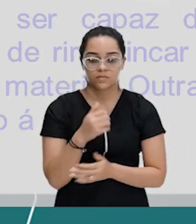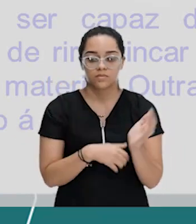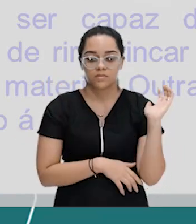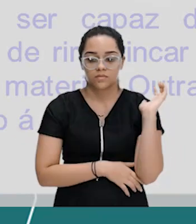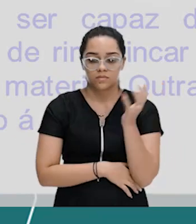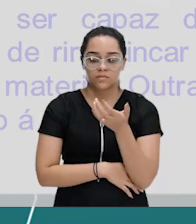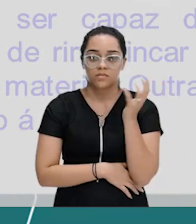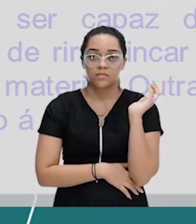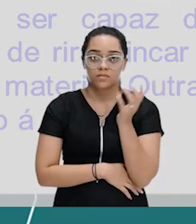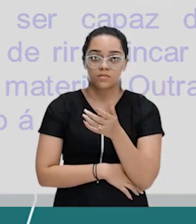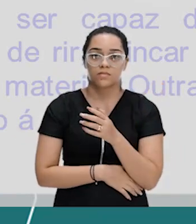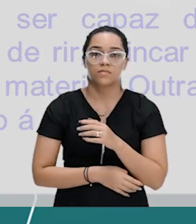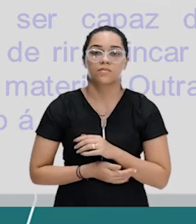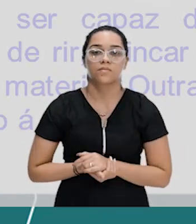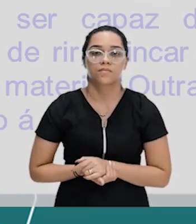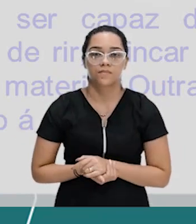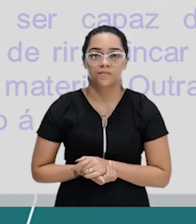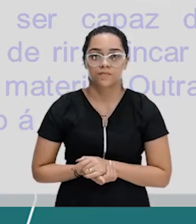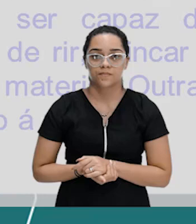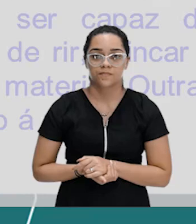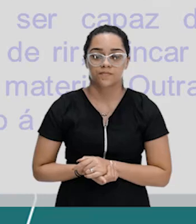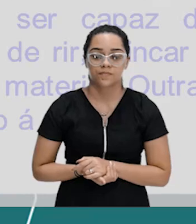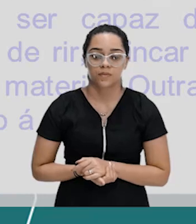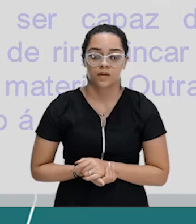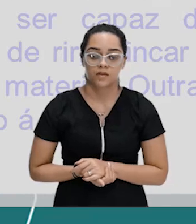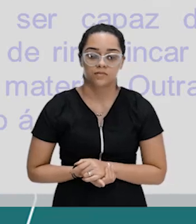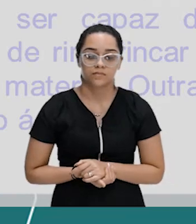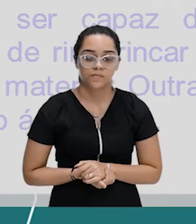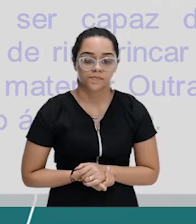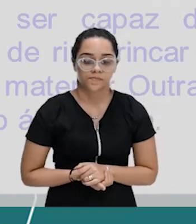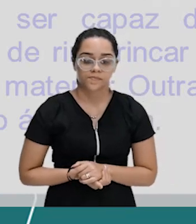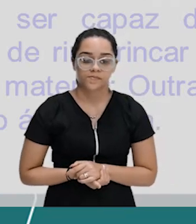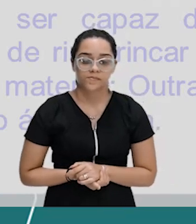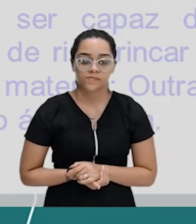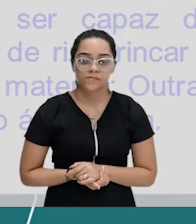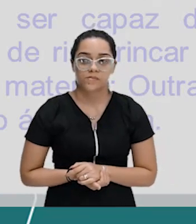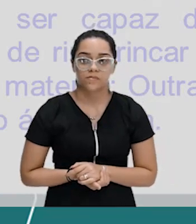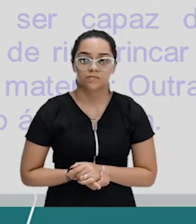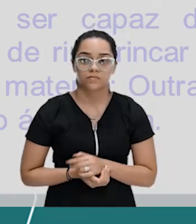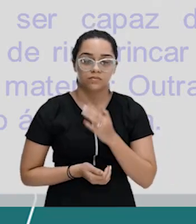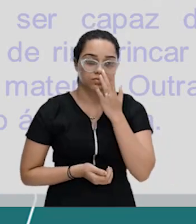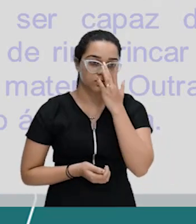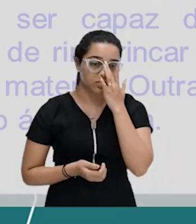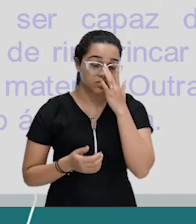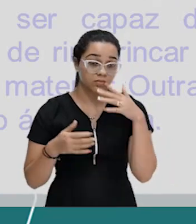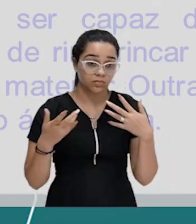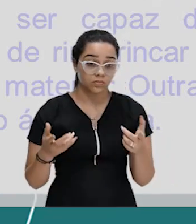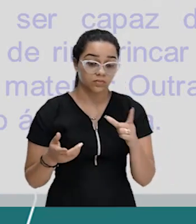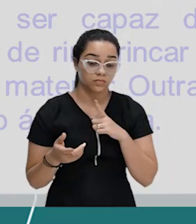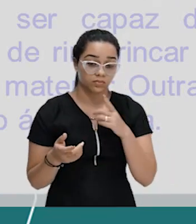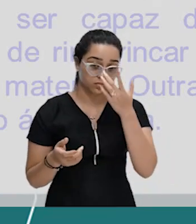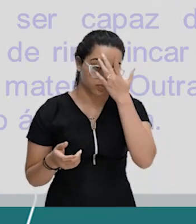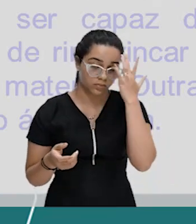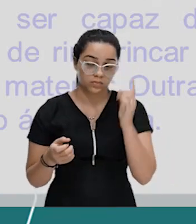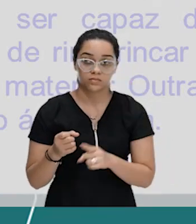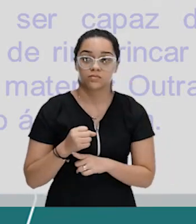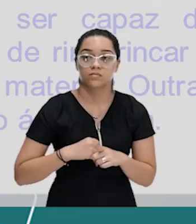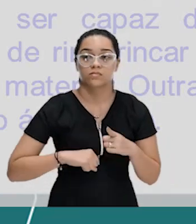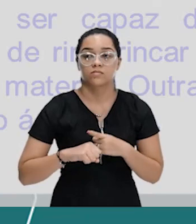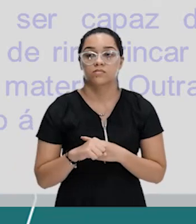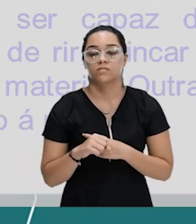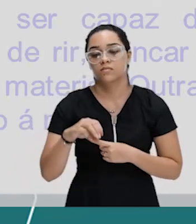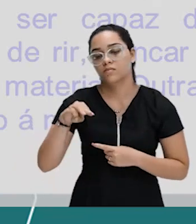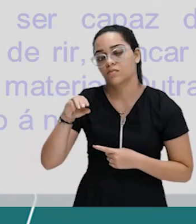espécies, ou seja, ser capaz de viver com preocupações com relação à natureza. Então, essa socióloga,